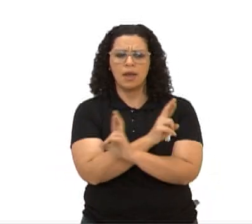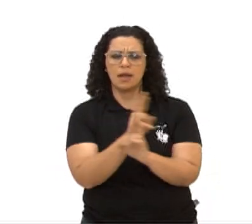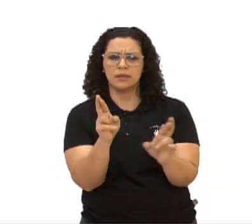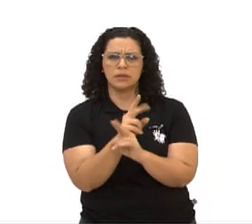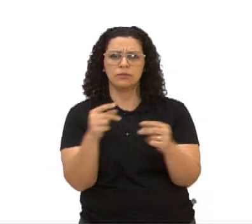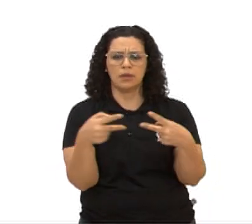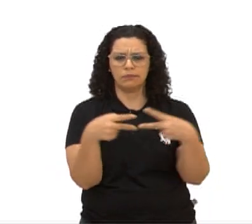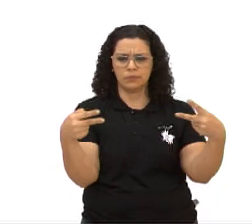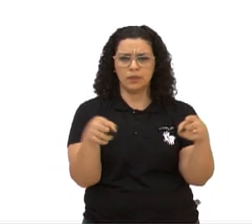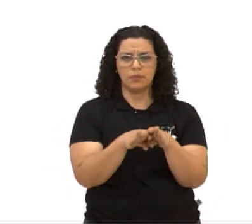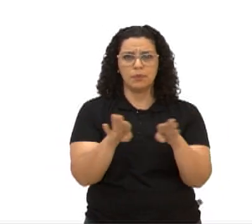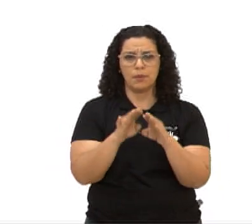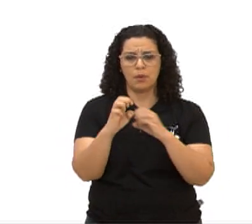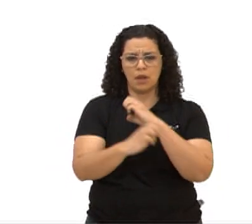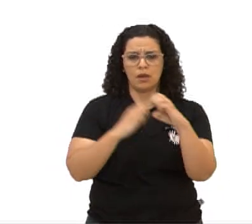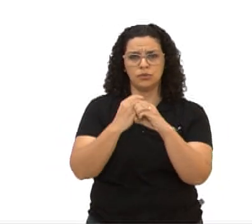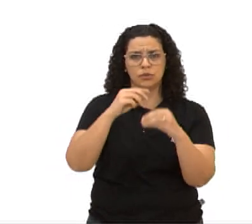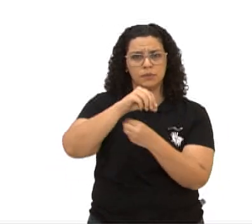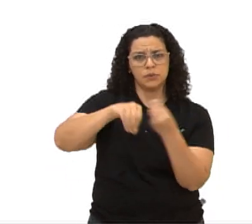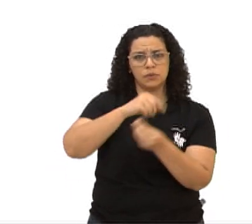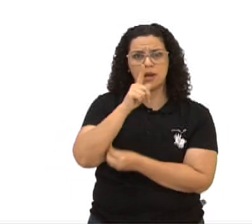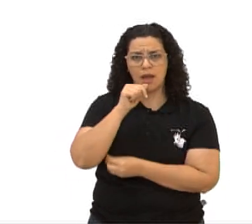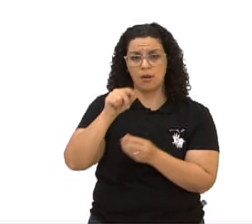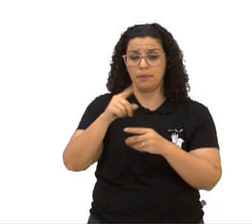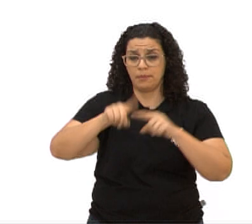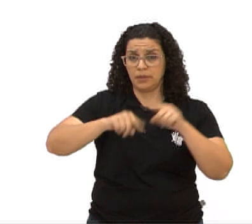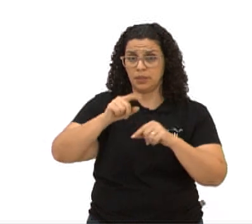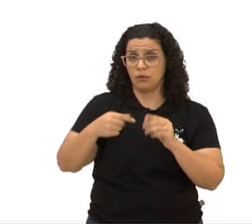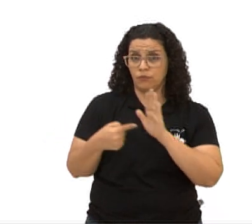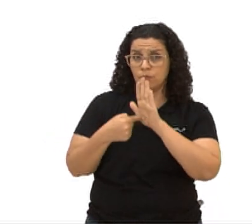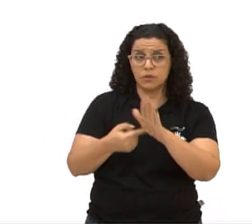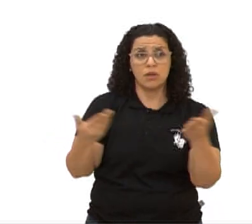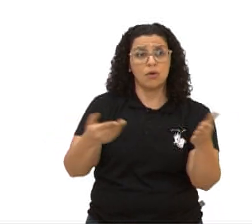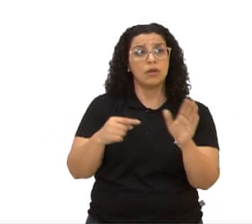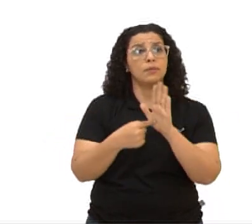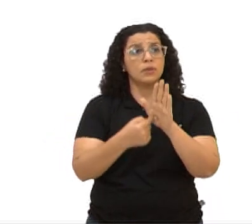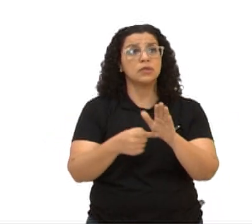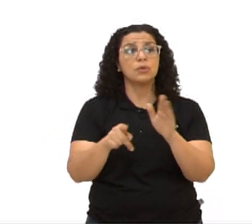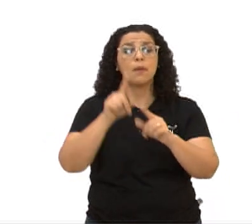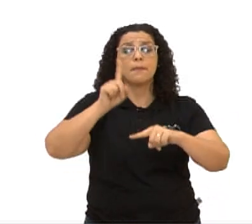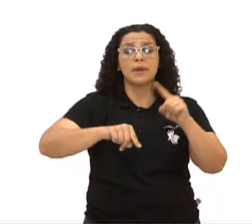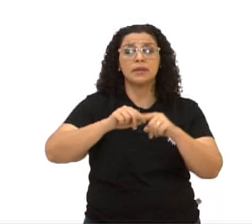reações que ocorrem na eletrólise aquosa das substâncias a seguir, indicando os